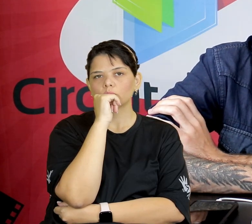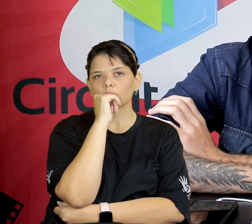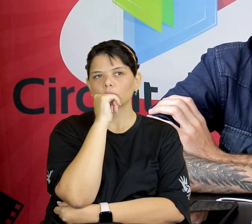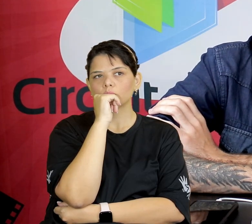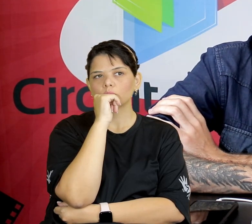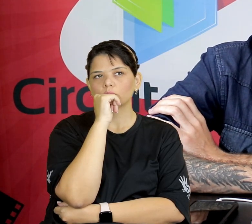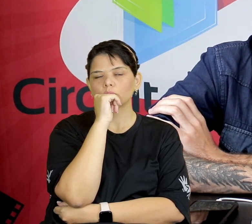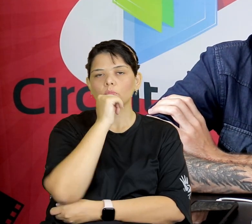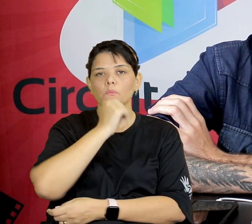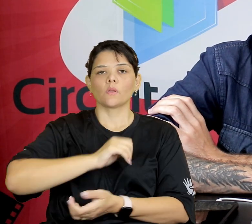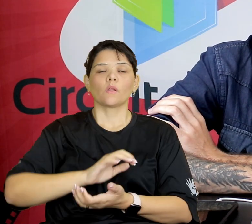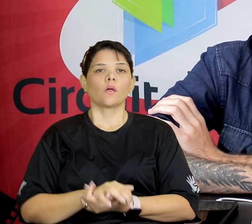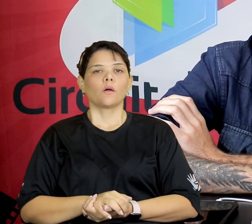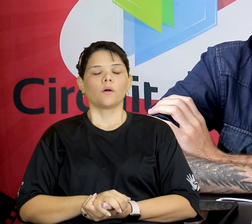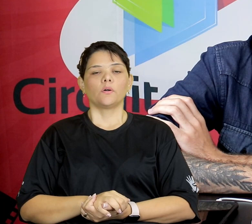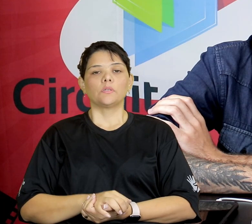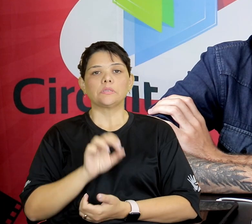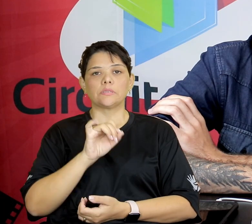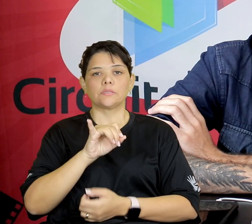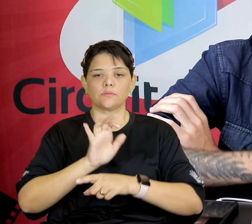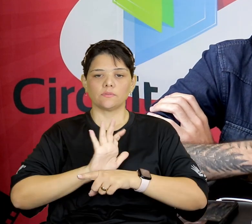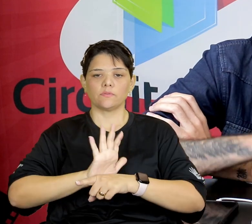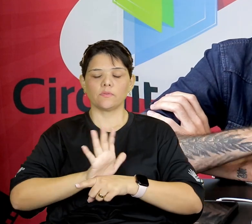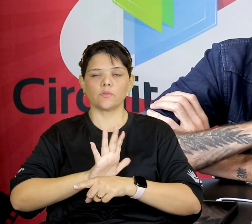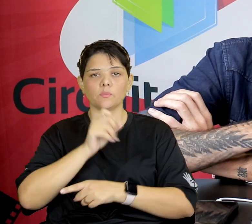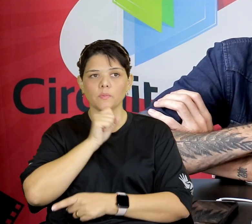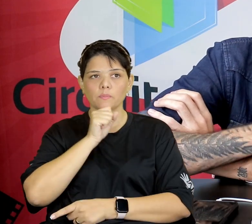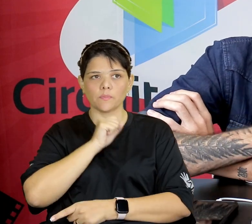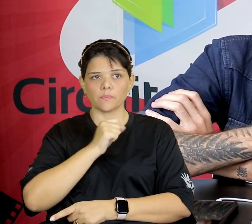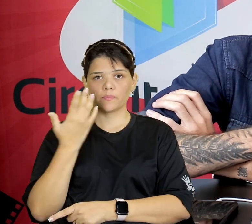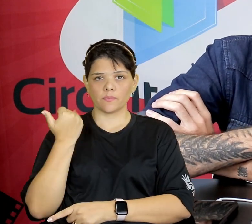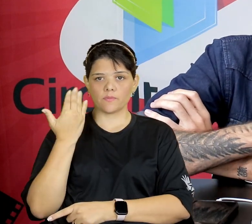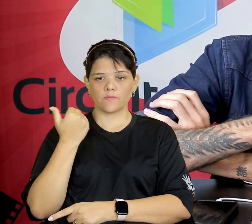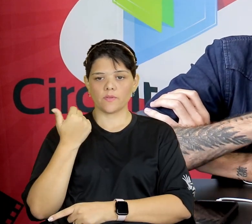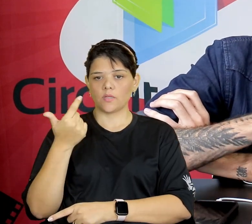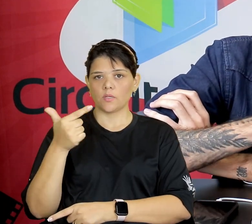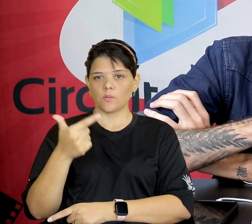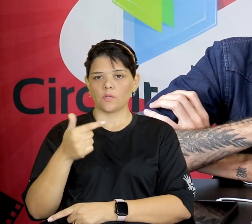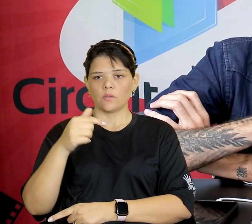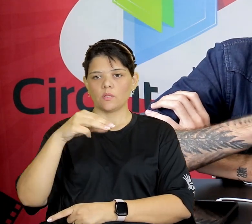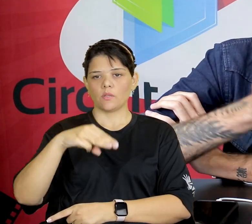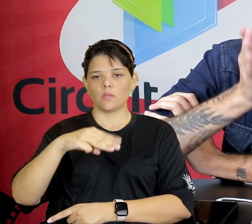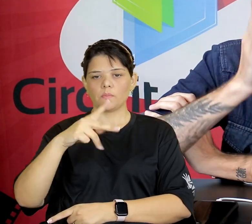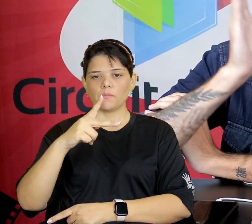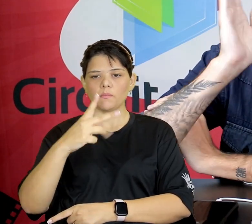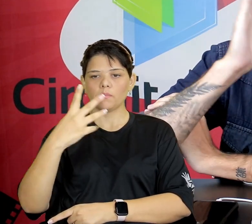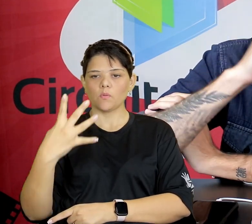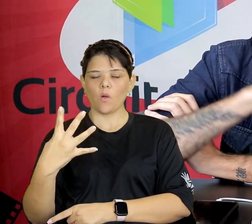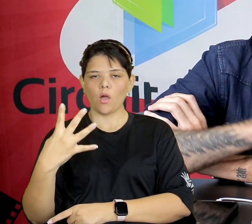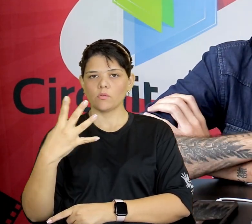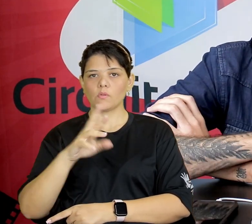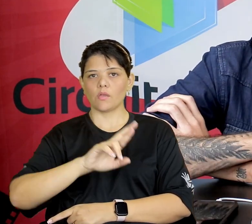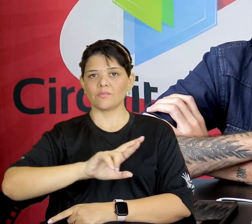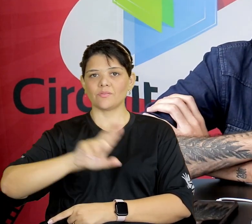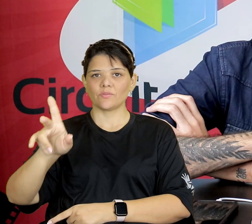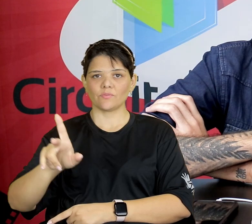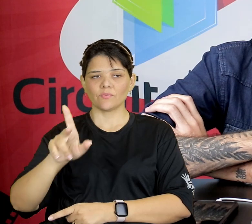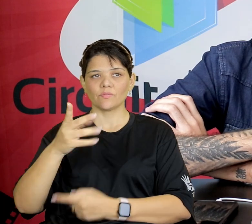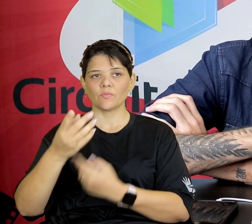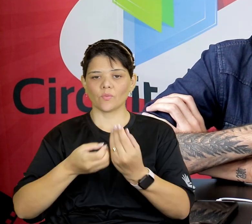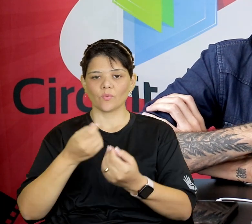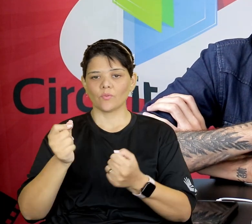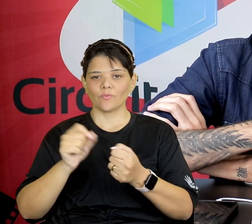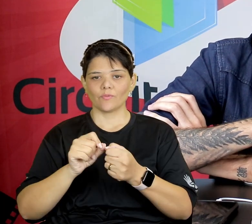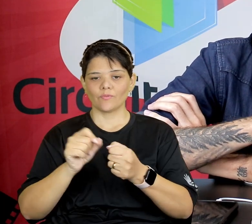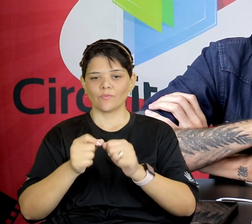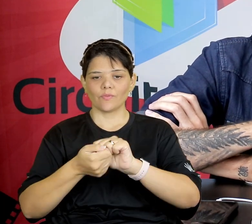hoje. Por exemplo, não tem um MP4 do vídeo do Glauber Rocha. Então é outro processo.